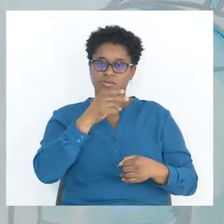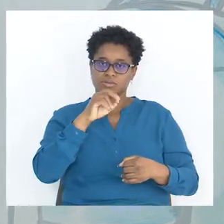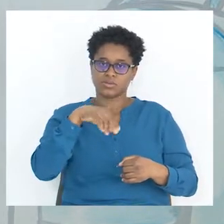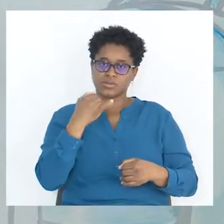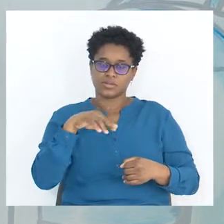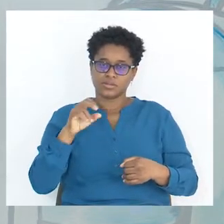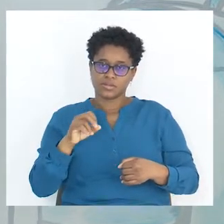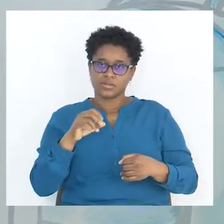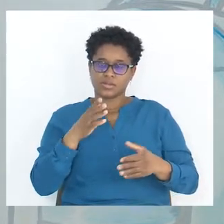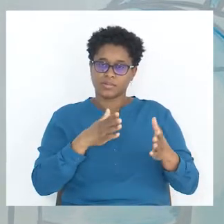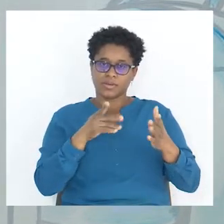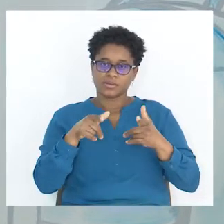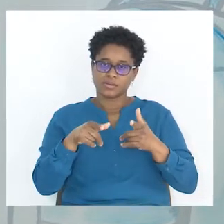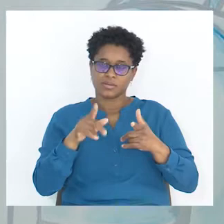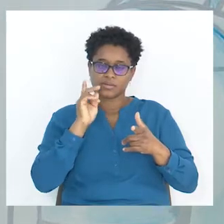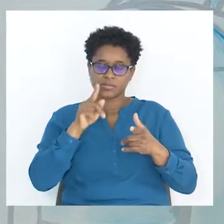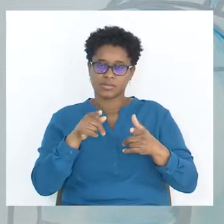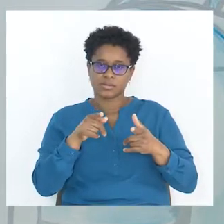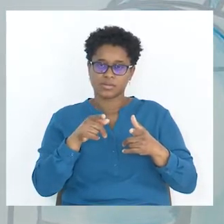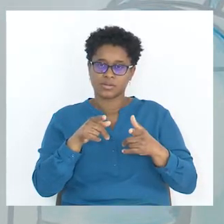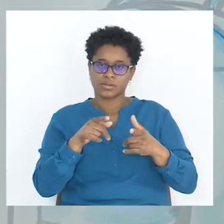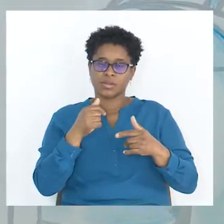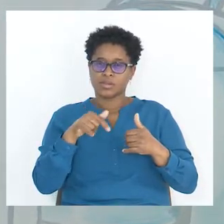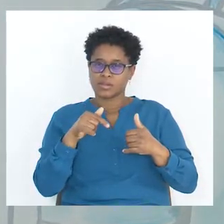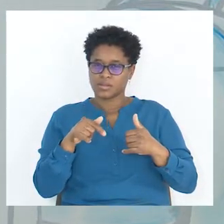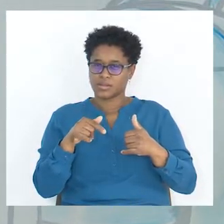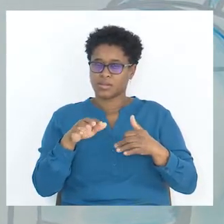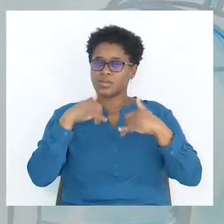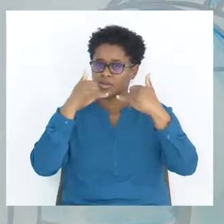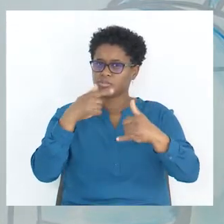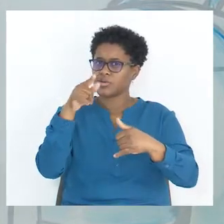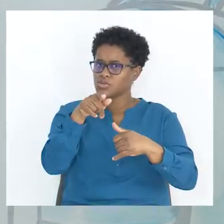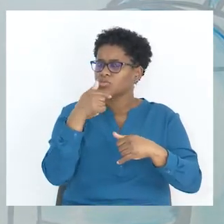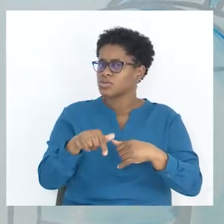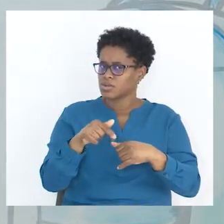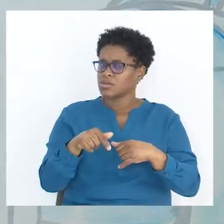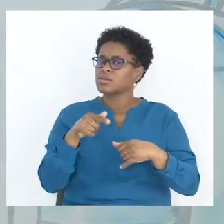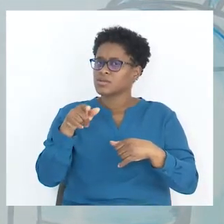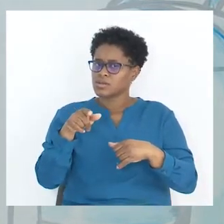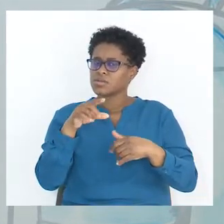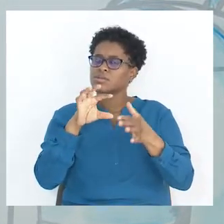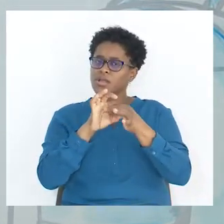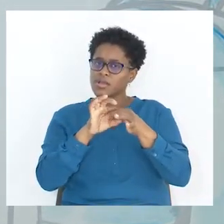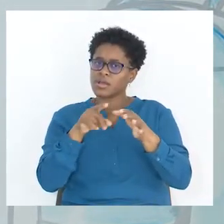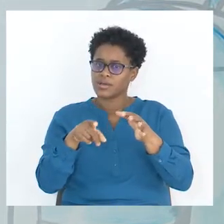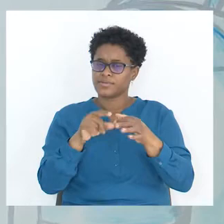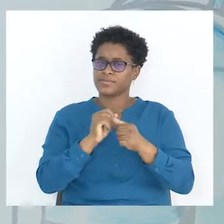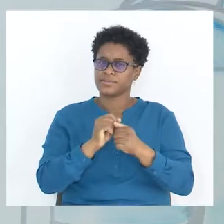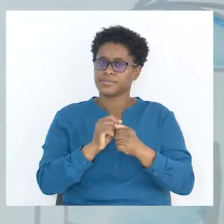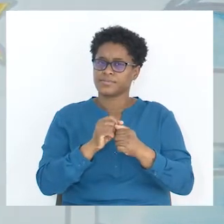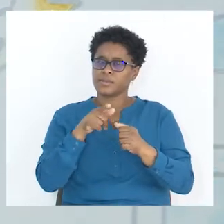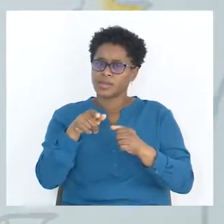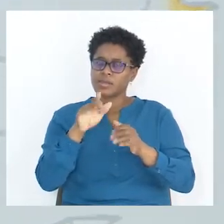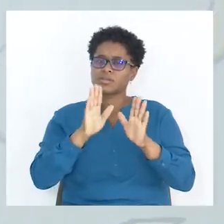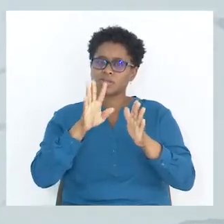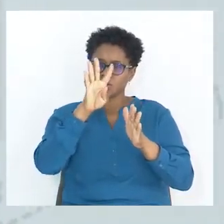parte química é relevante, o papel de certas drogas com a cocaína altera o funcionamento da... Depois tu tens dopamina, está associada, ok? Então aqui,